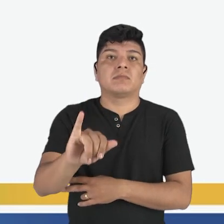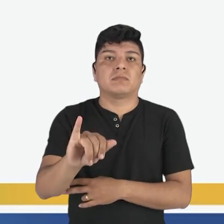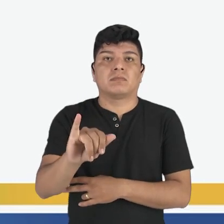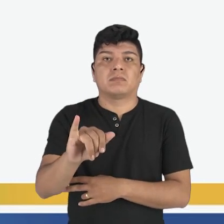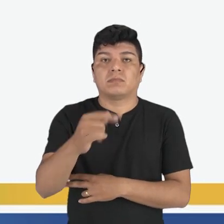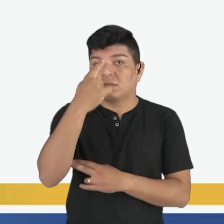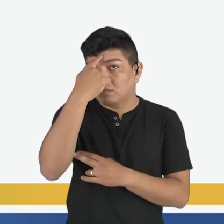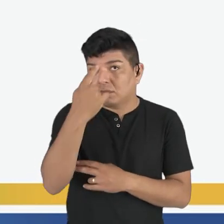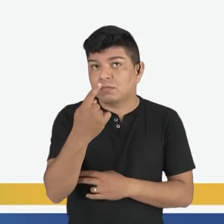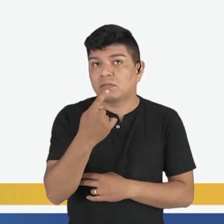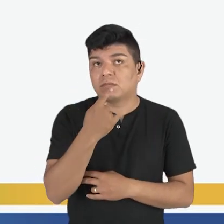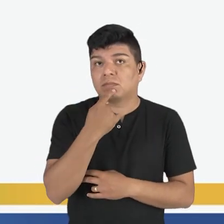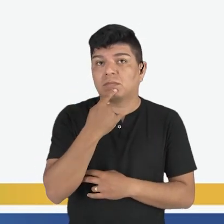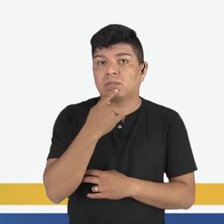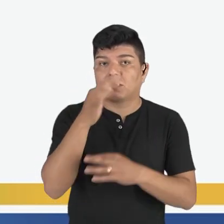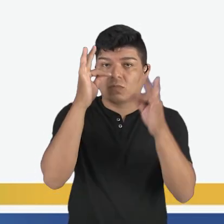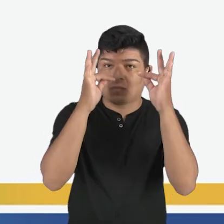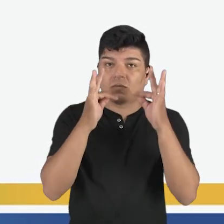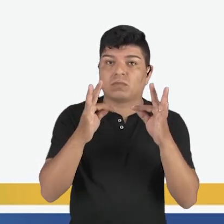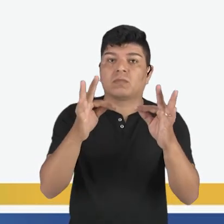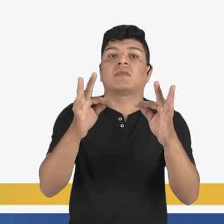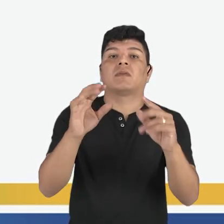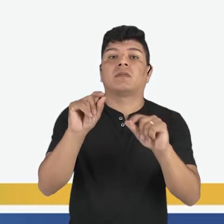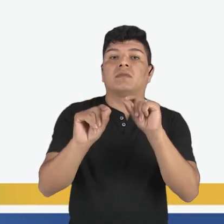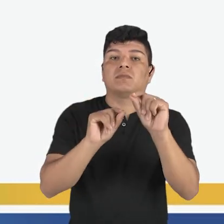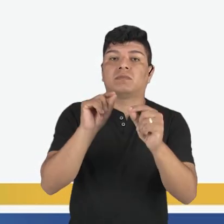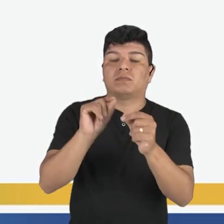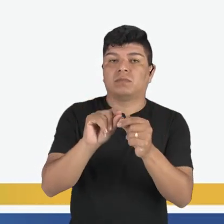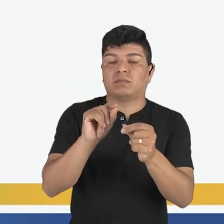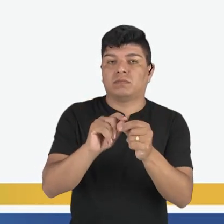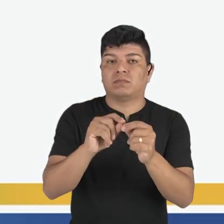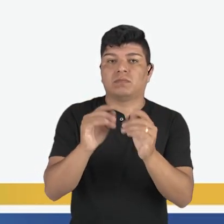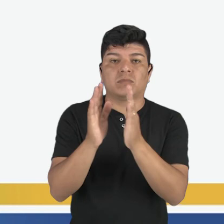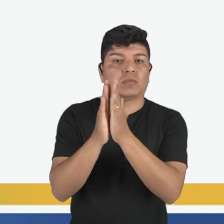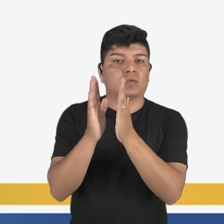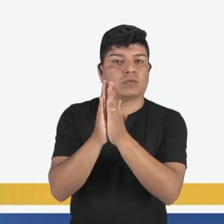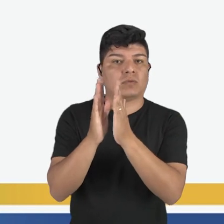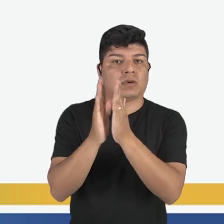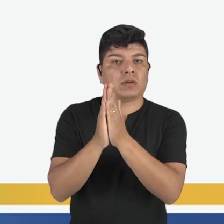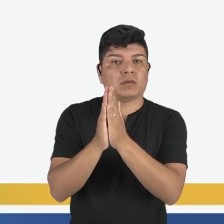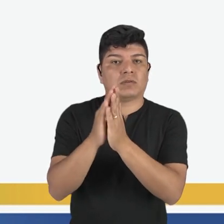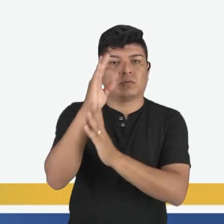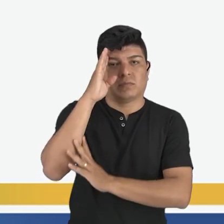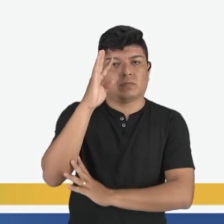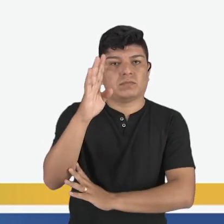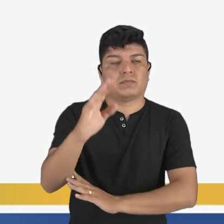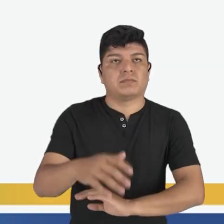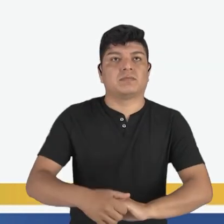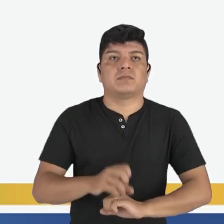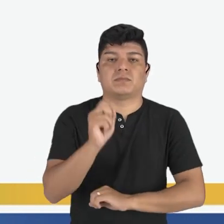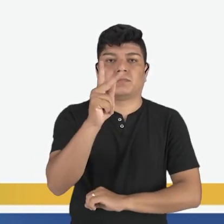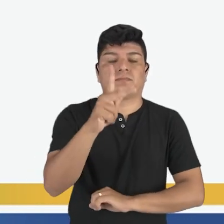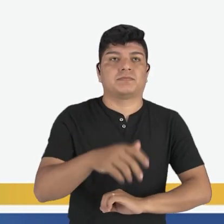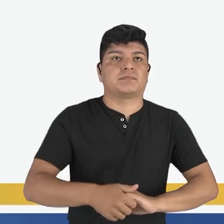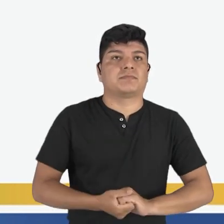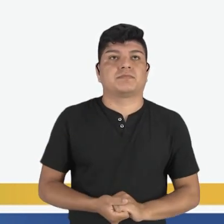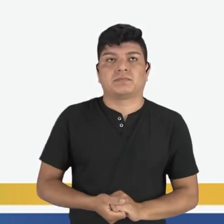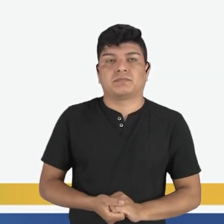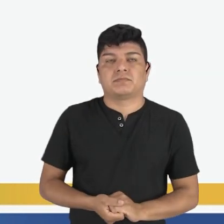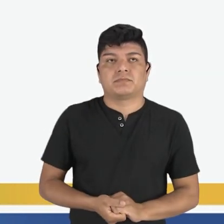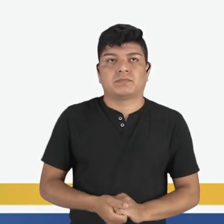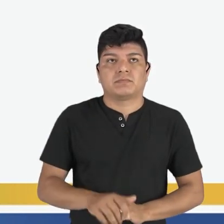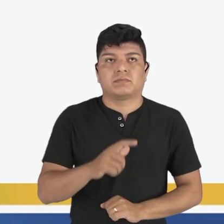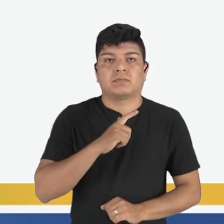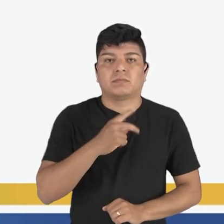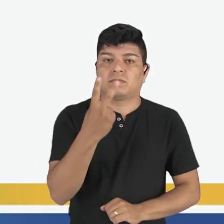Buda, o fiel do budismo, ele faz as suas orações e as suas meditações. Ok? Nós temos